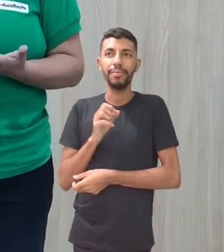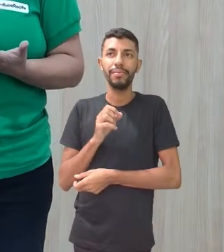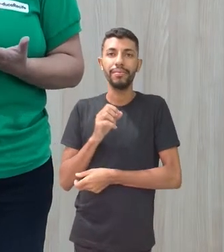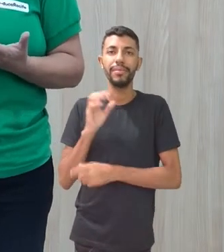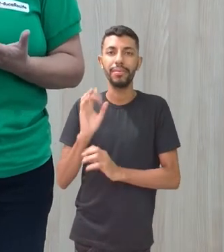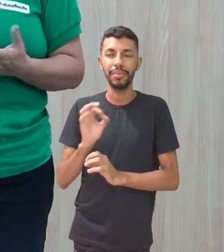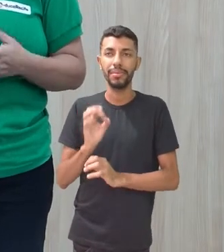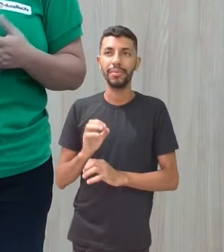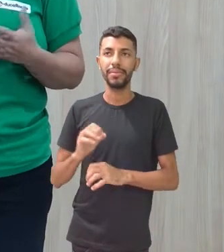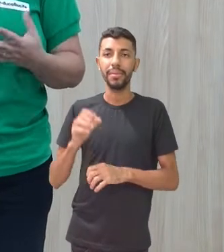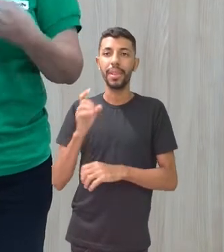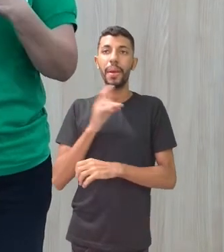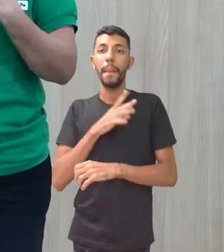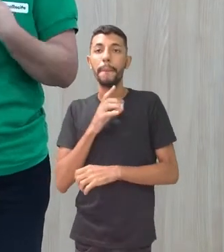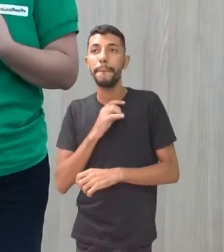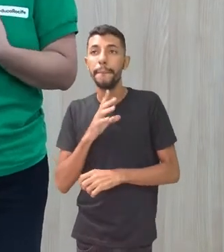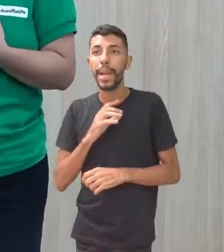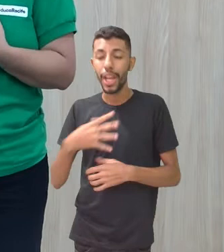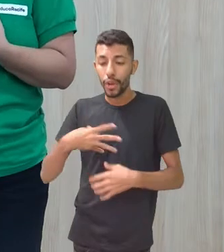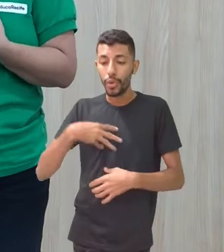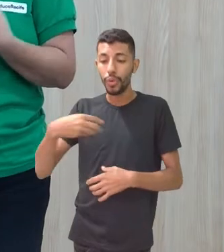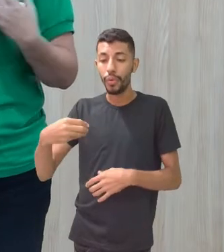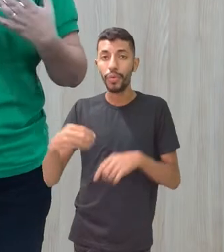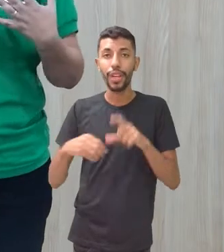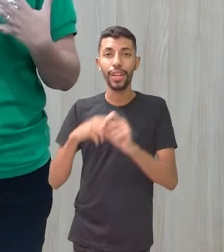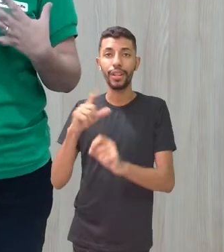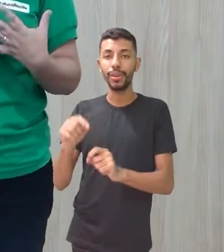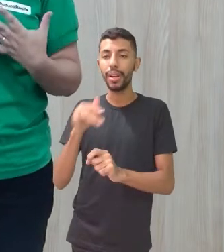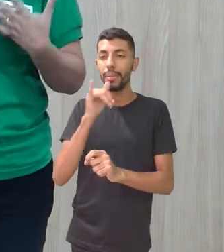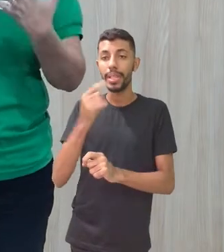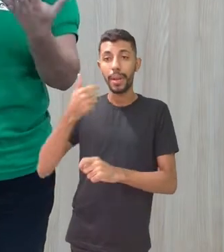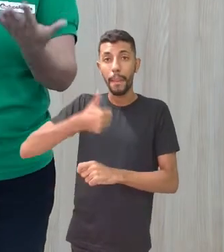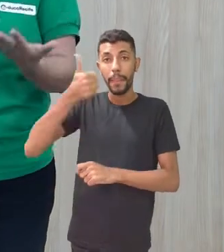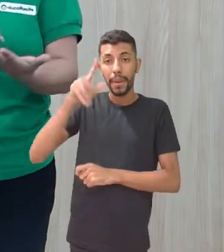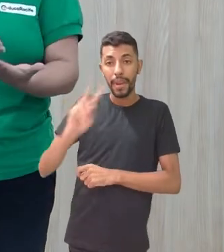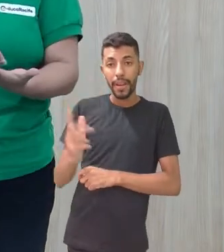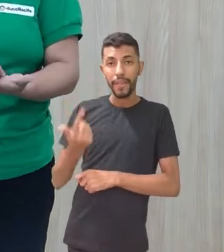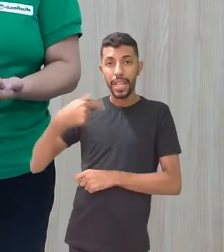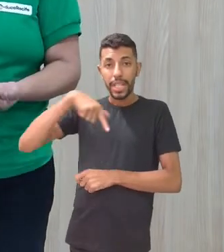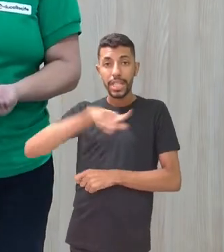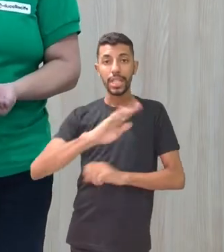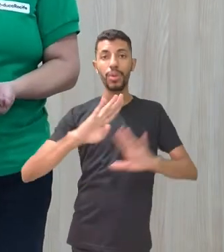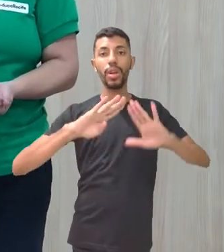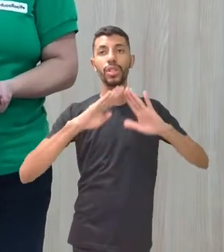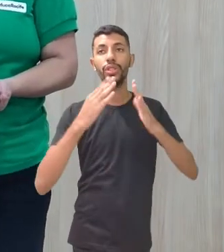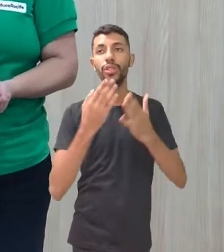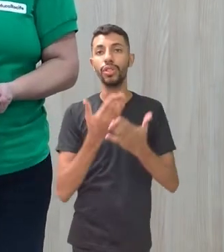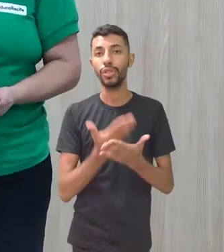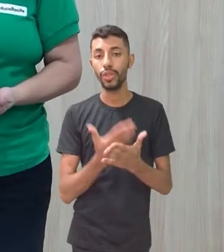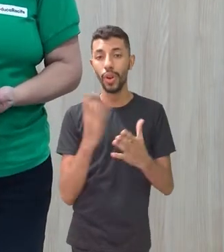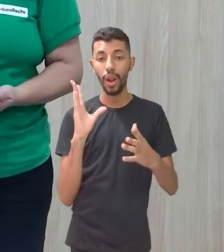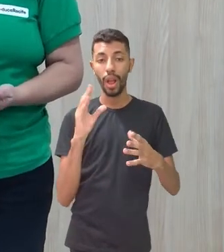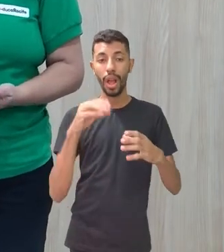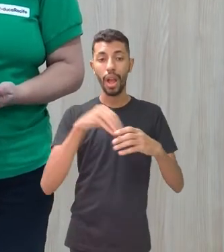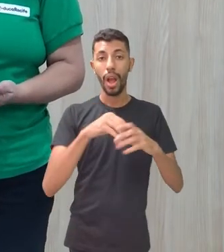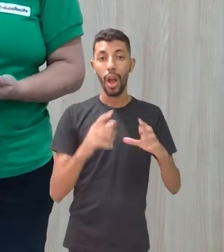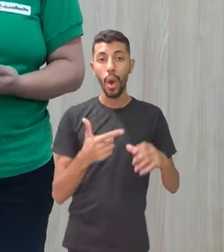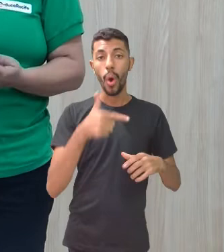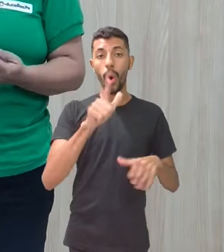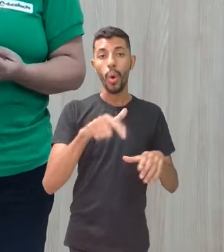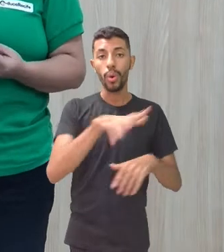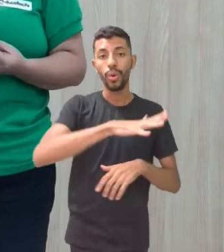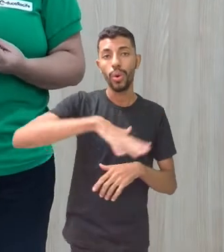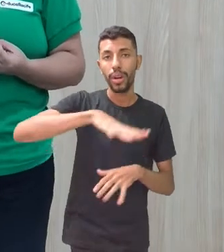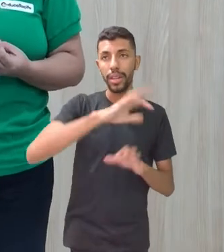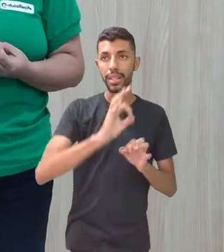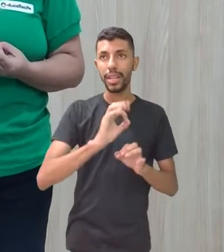estigma daquela criança, do seu filho, que está pela primeira vez indo fazer parte de outro ambiente,